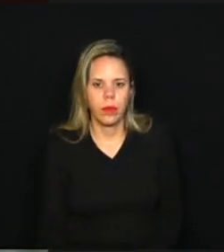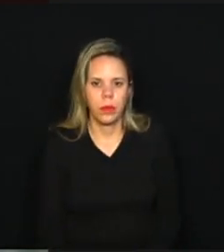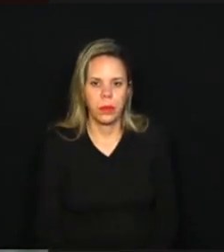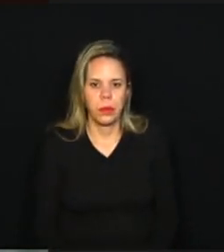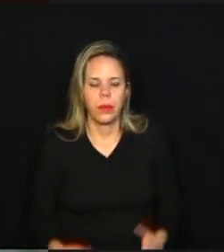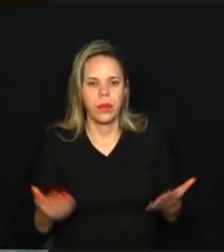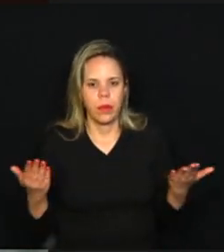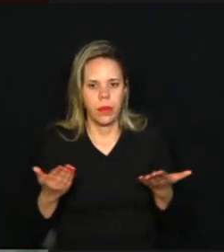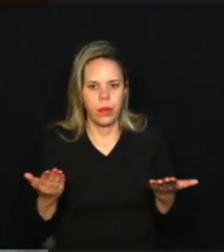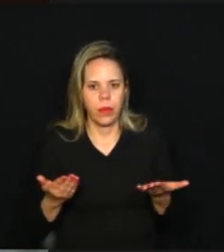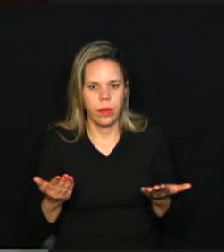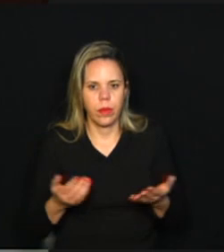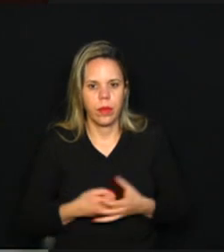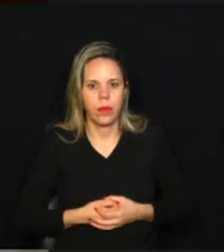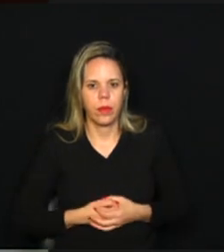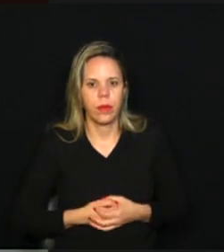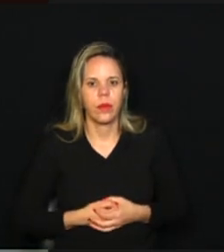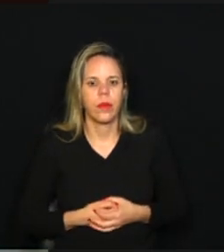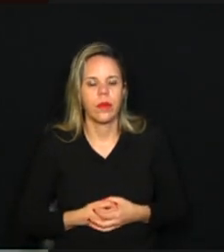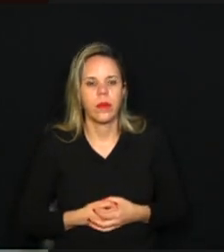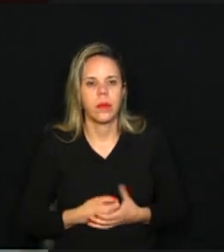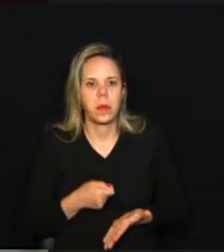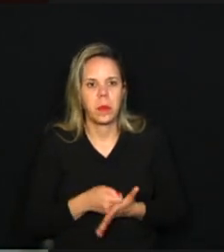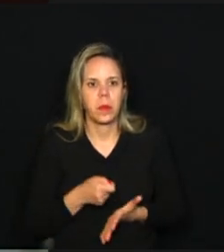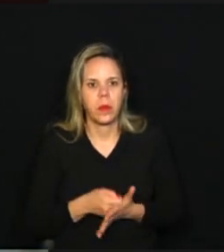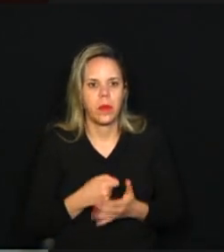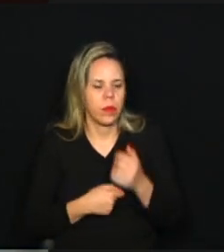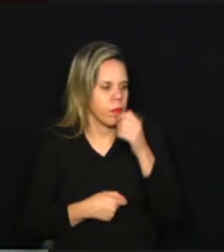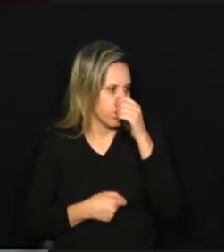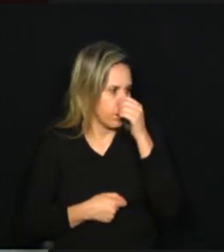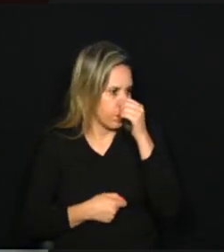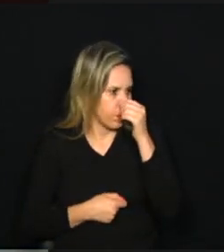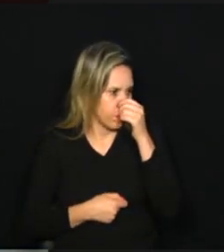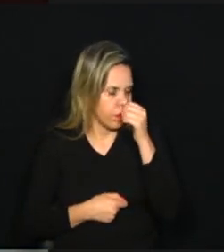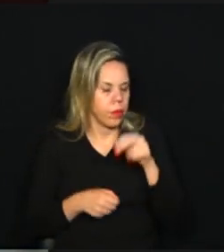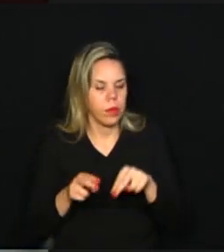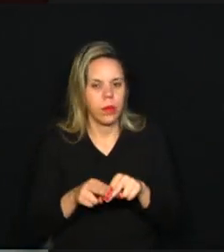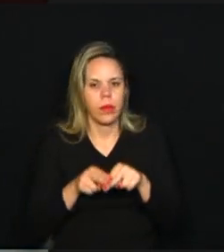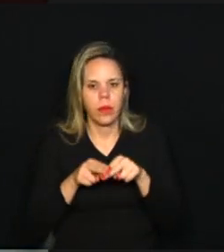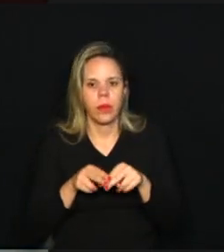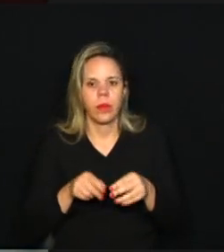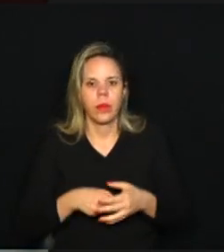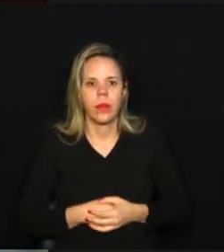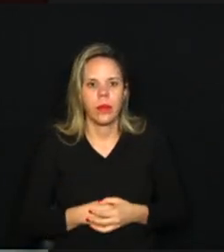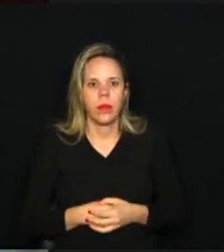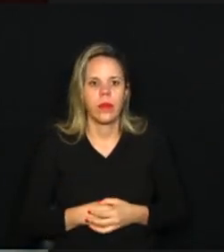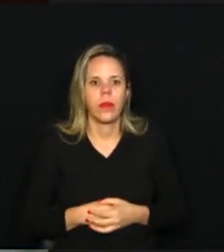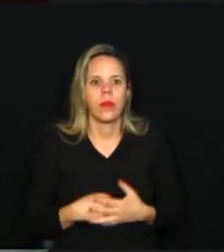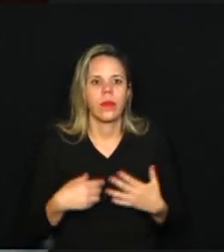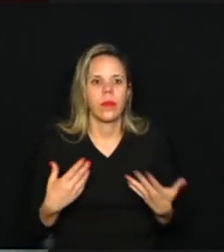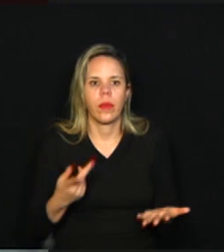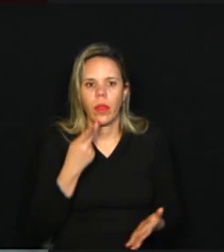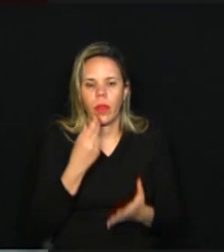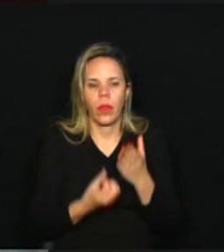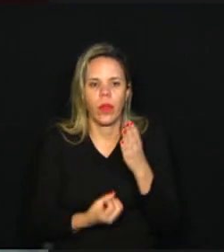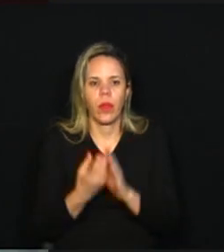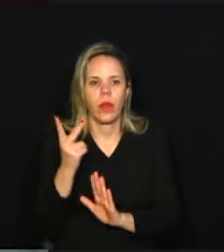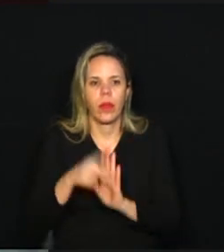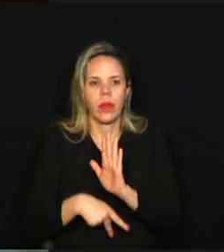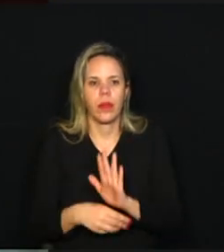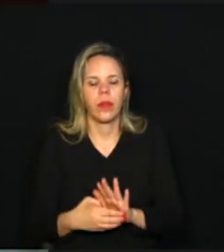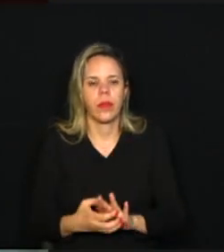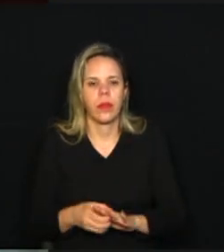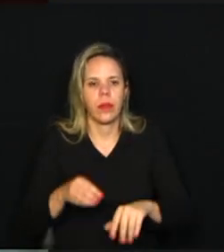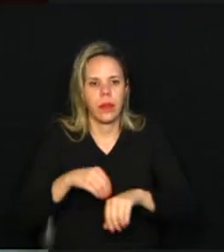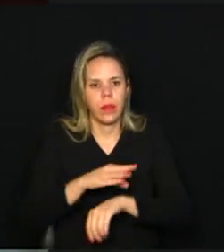atualmente, mais incisivo, né? E por isso, quando foi criado esse projeto, foi levado